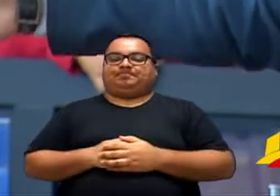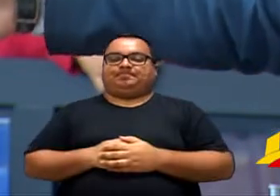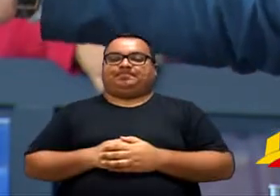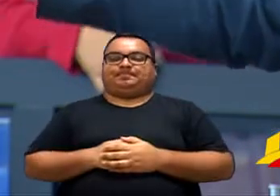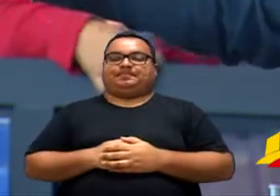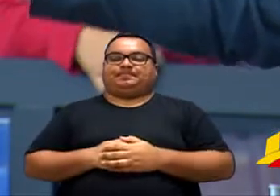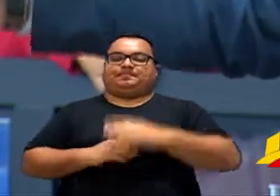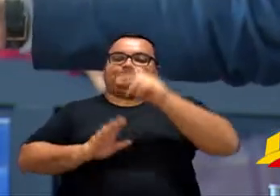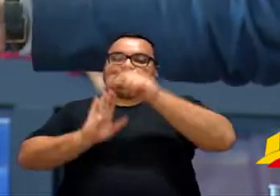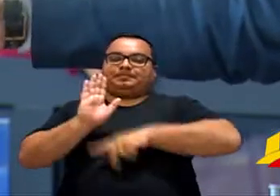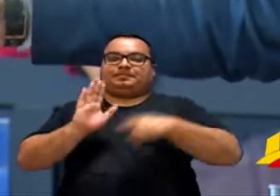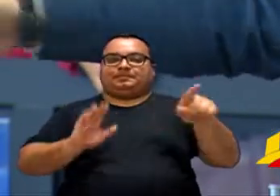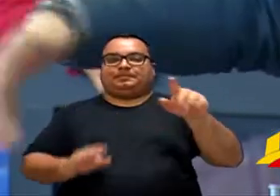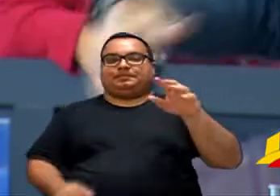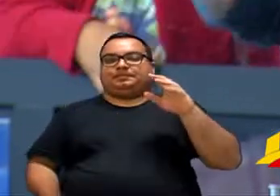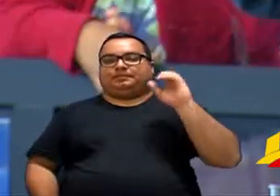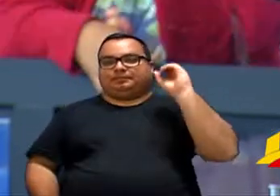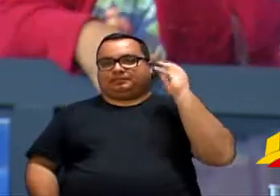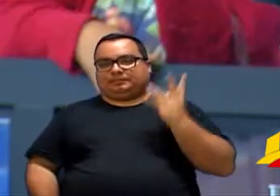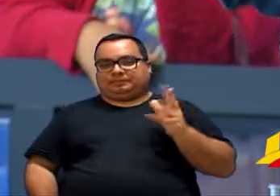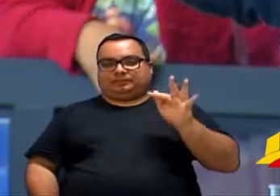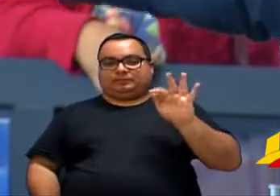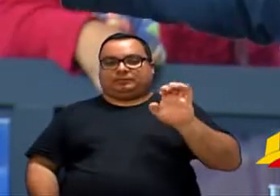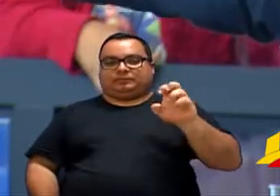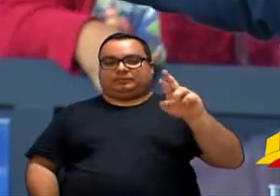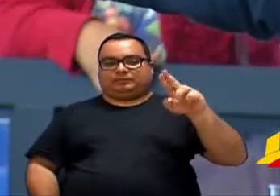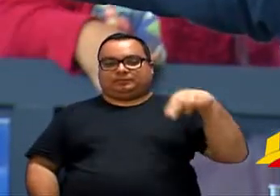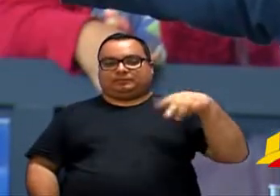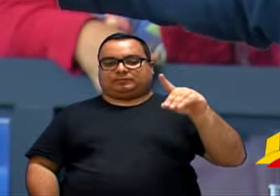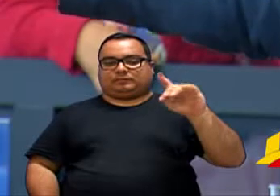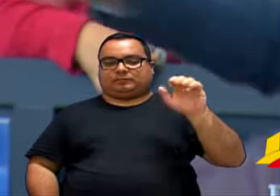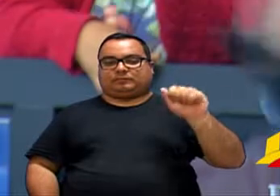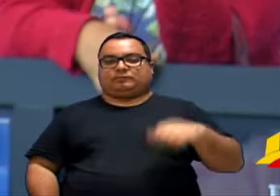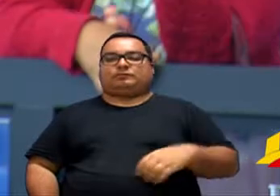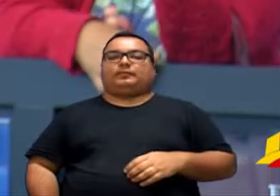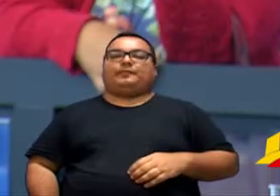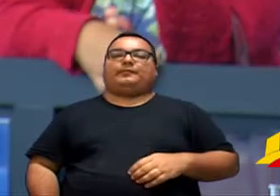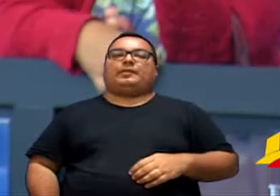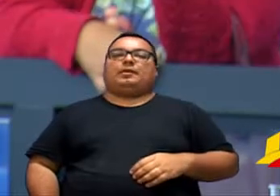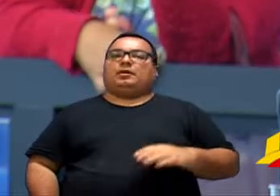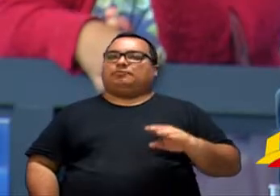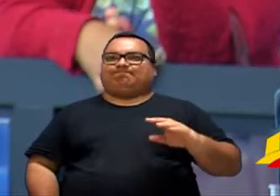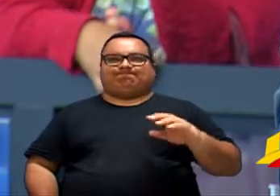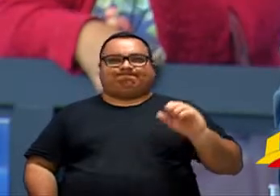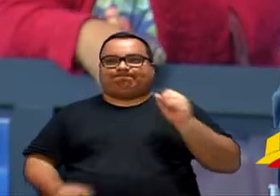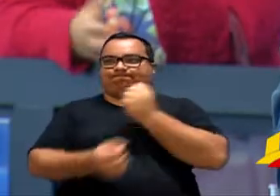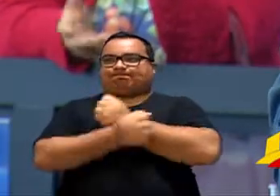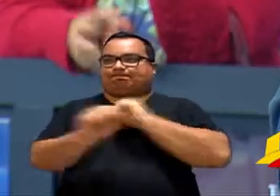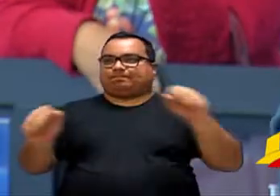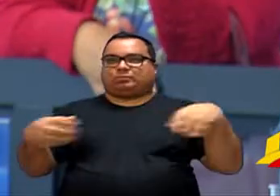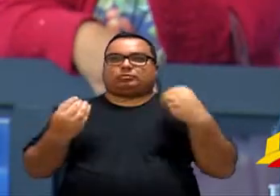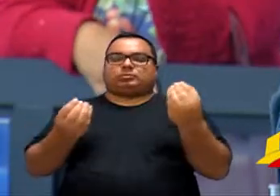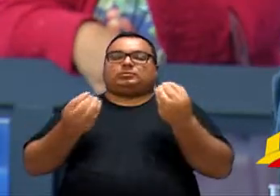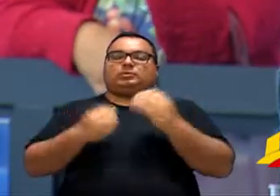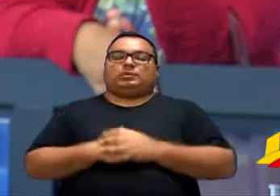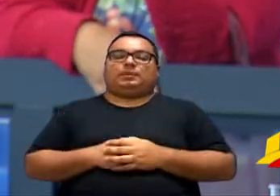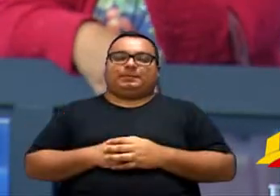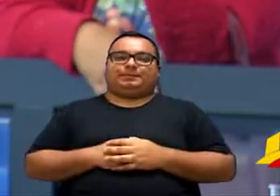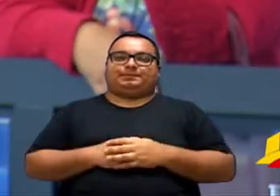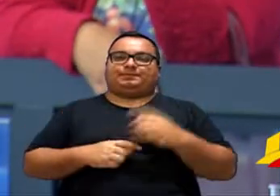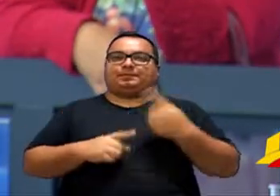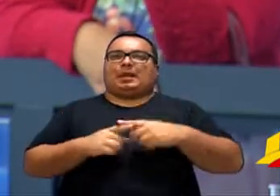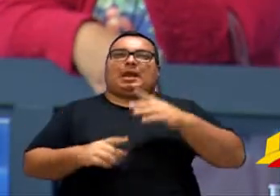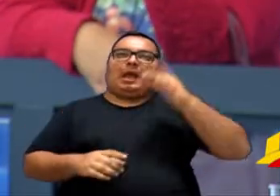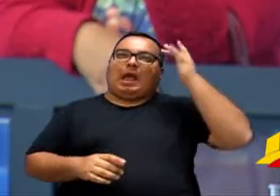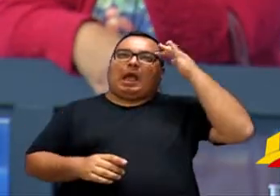vereadora Fernanda Garcia é o ápice desse absurdo não mas foi absurdo Vereador Ah porque eu não concordo